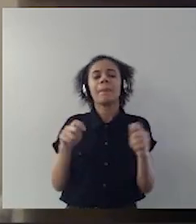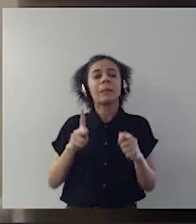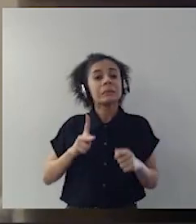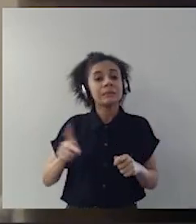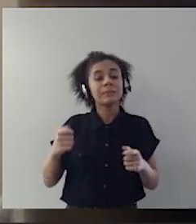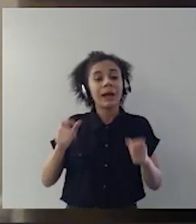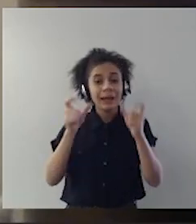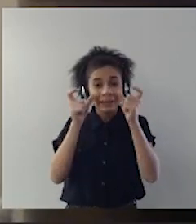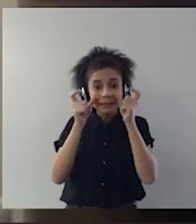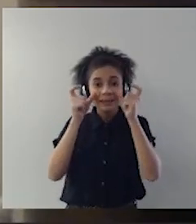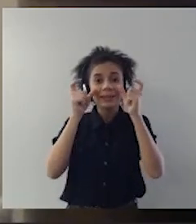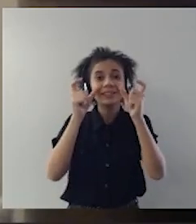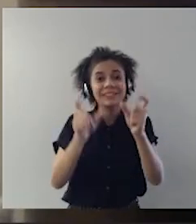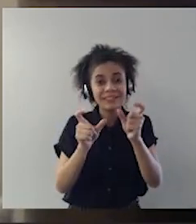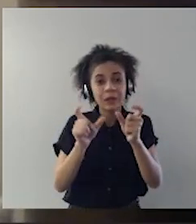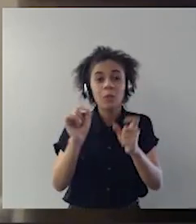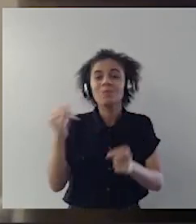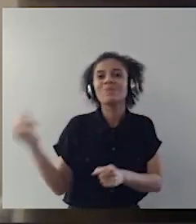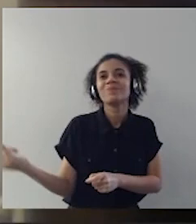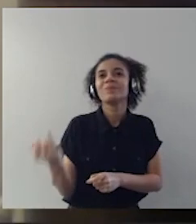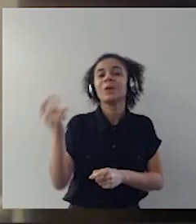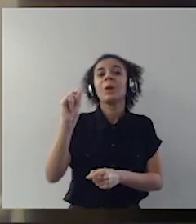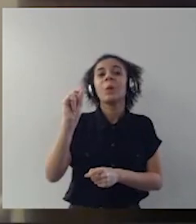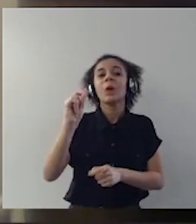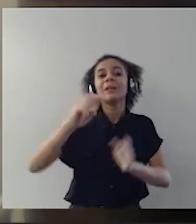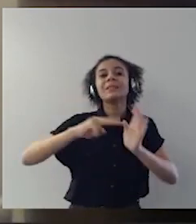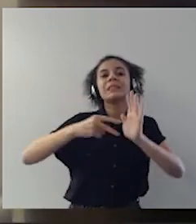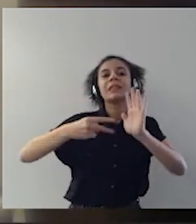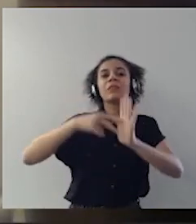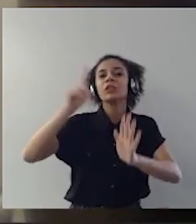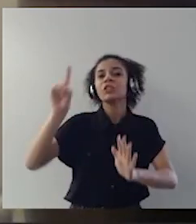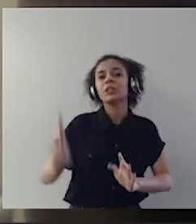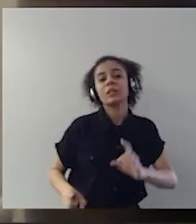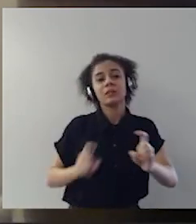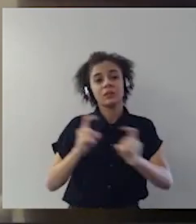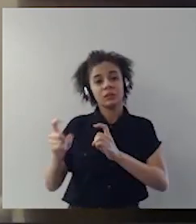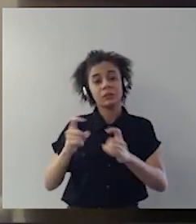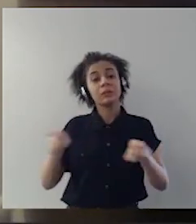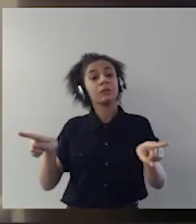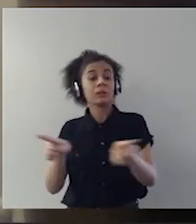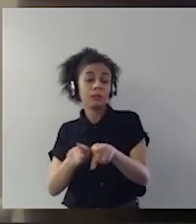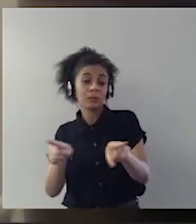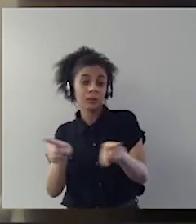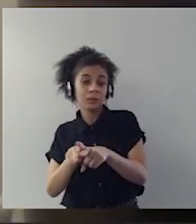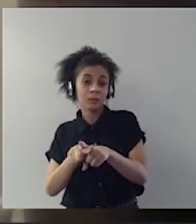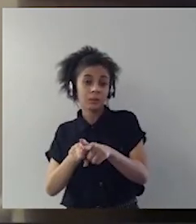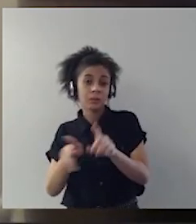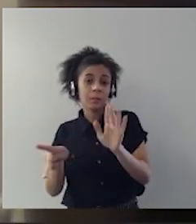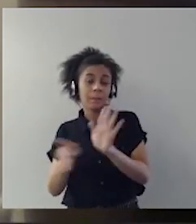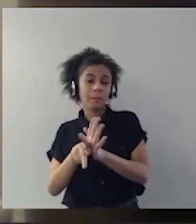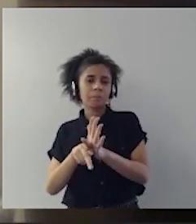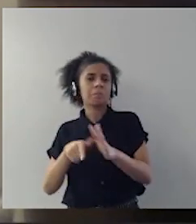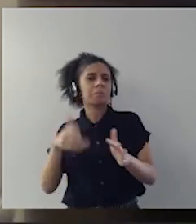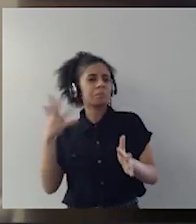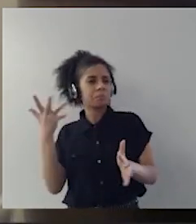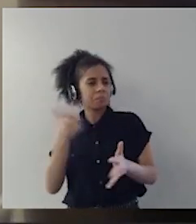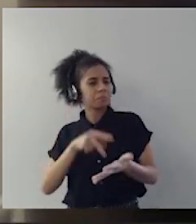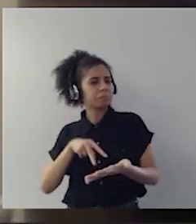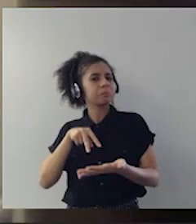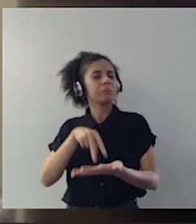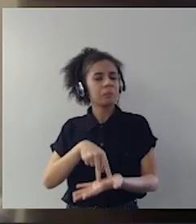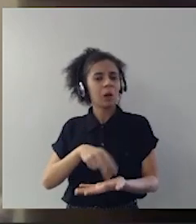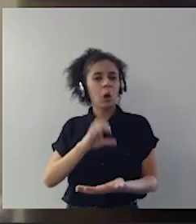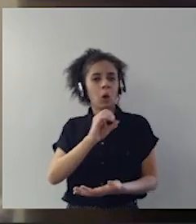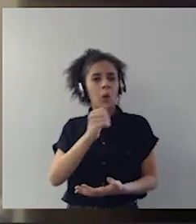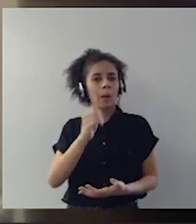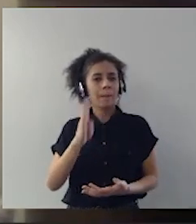sempre atentos para o real significado do direito administrativo, bem como para o brilhante papel desempenhado pela OAB. Né? Aproveito e